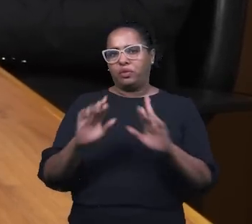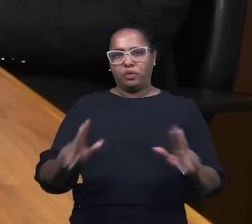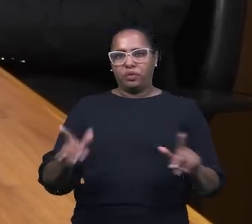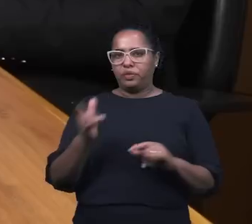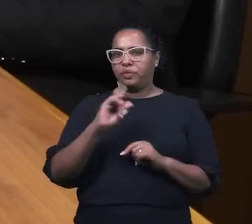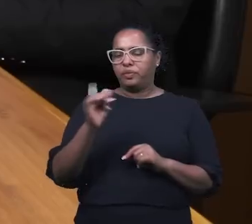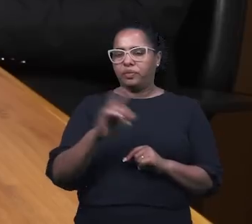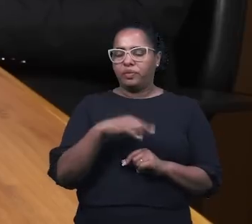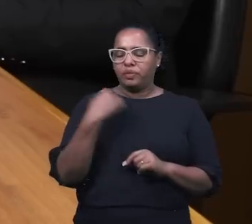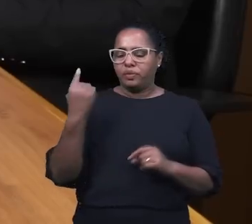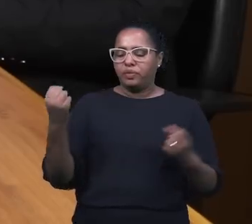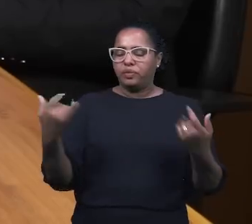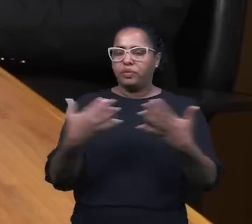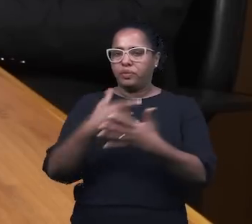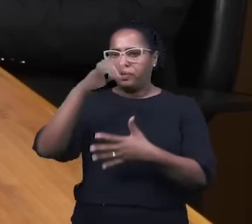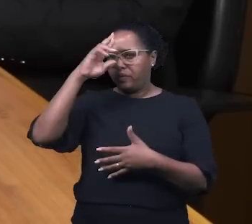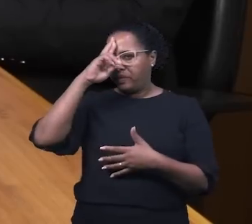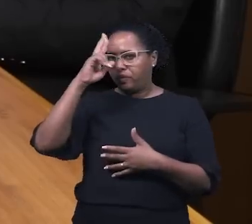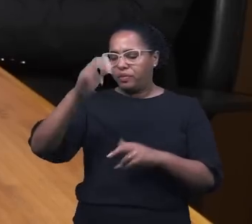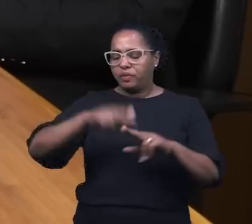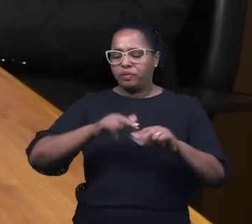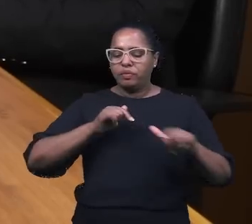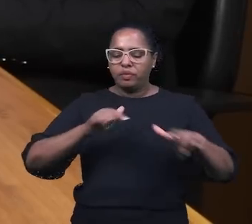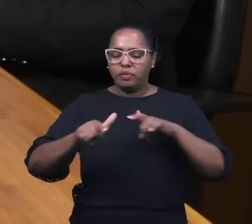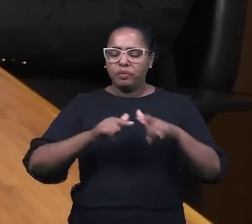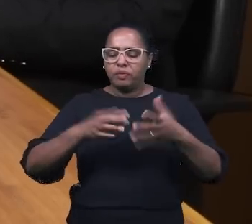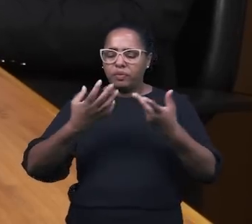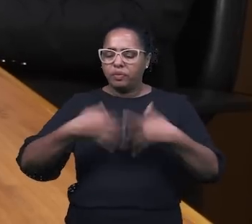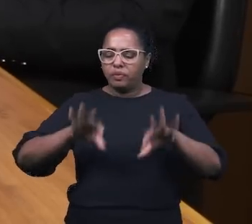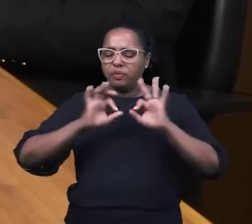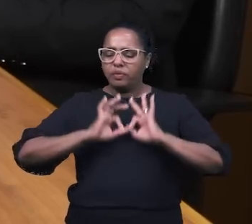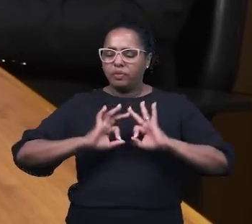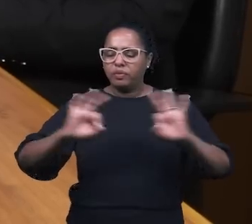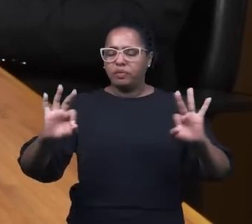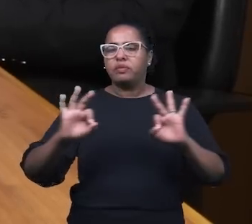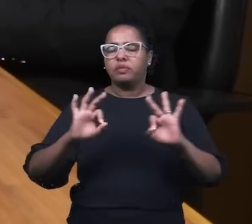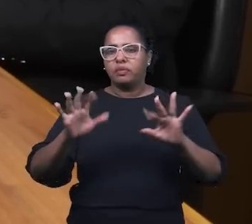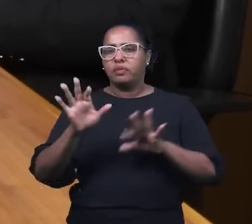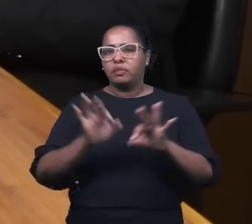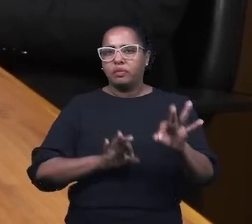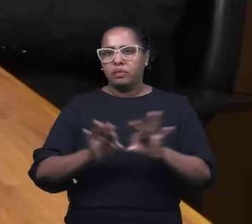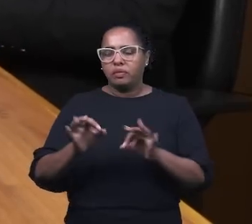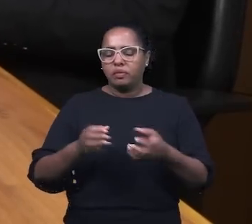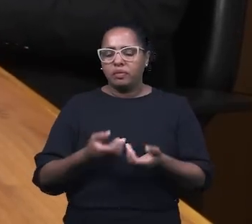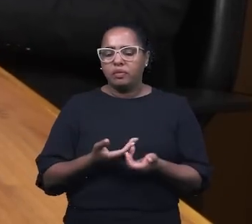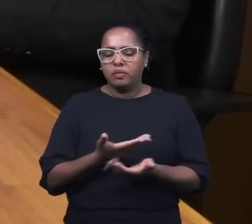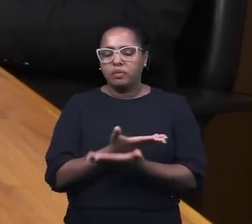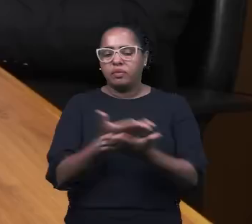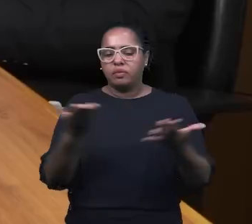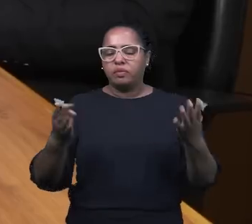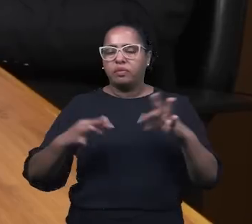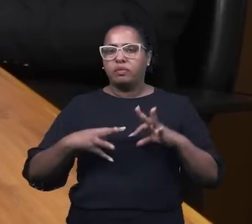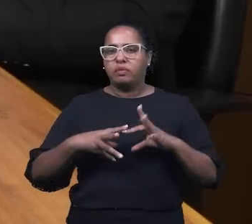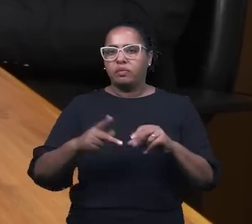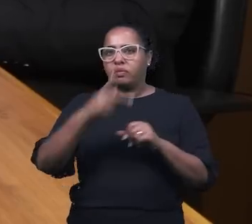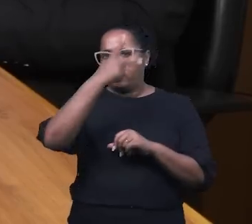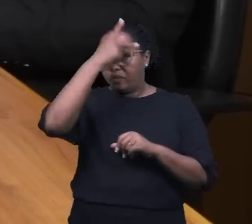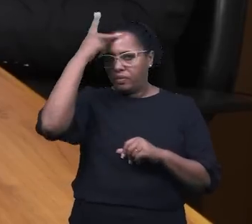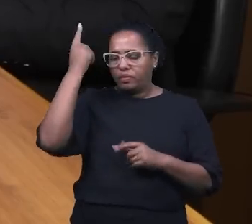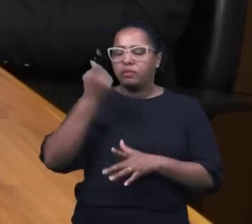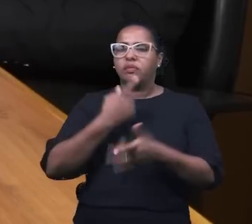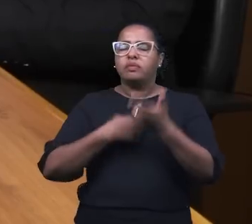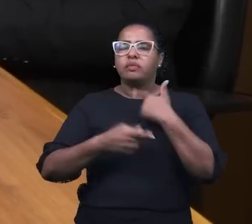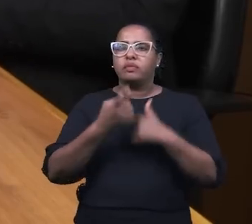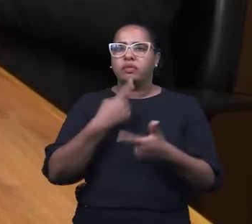não é diferente. A gente glorifica ao Senhor também por um trabalho de excelência que tem sido feito e que está aí à disposição de todas as pessoas